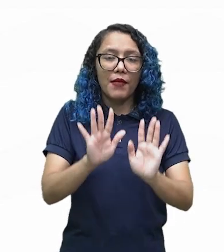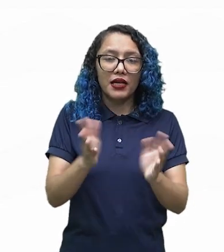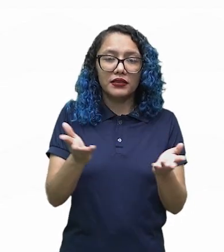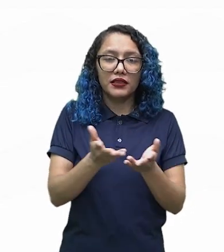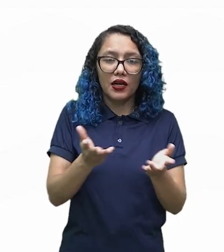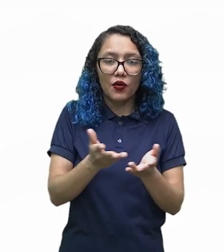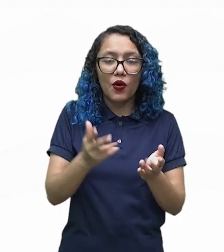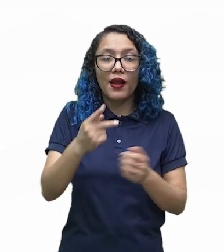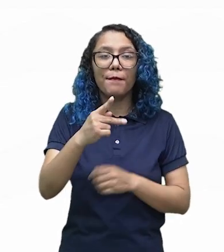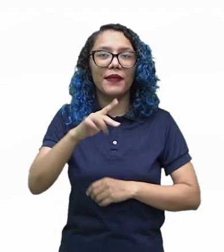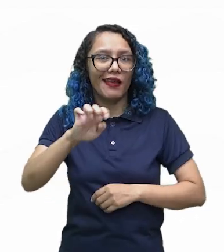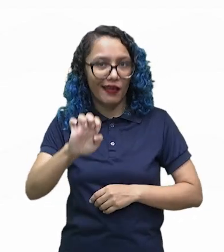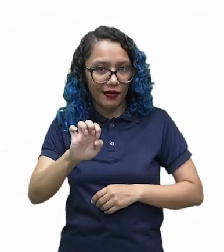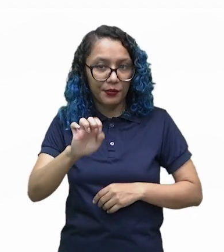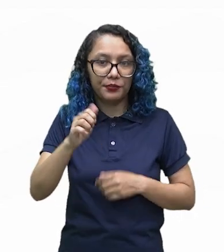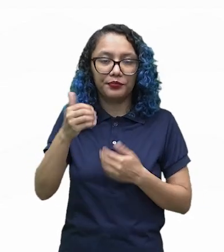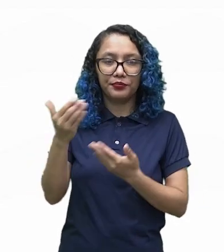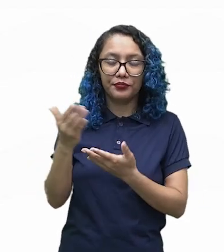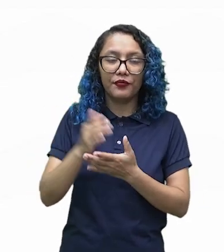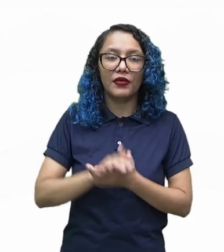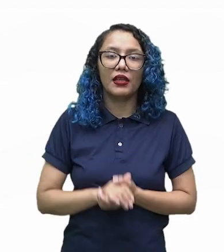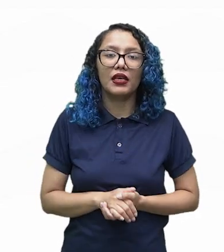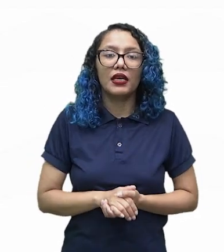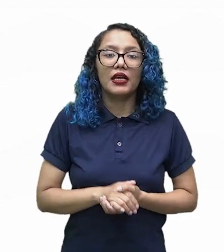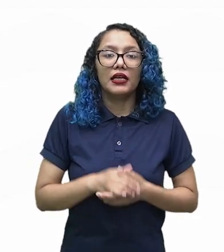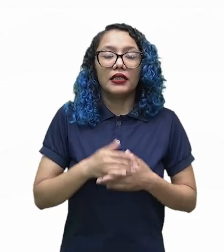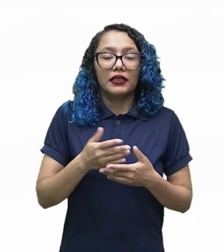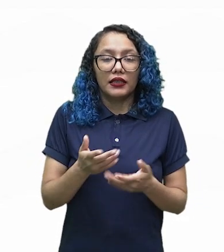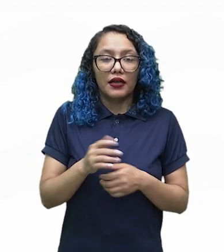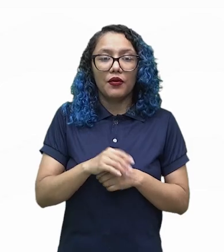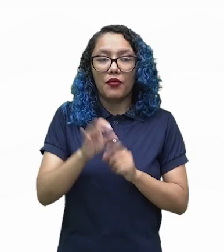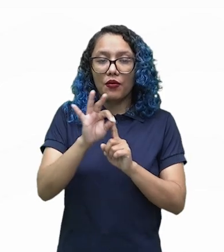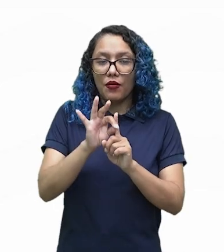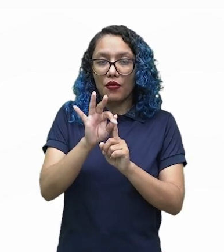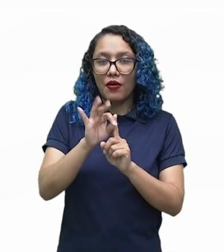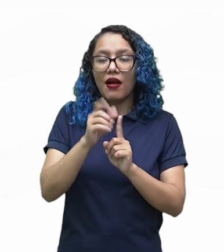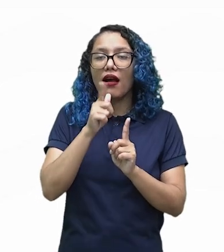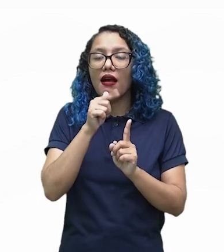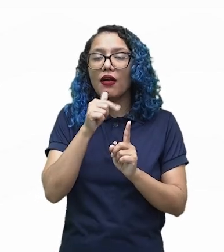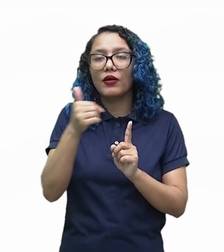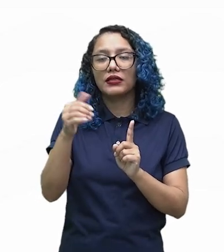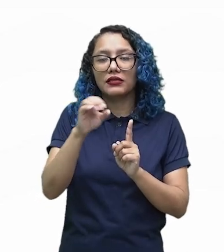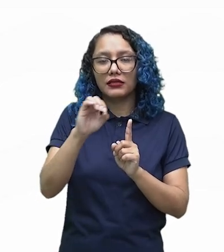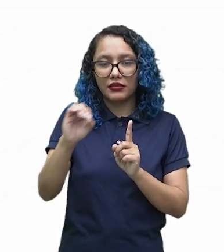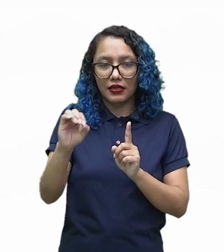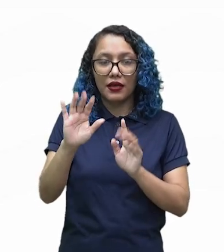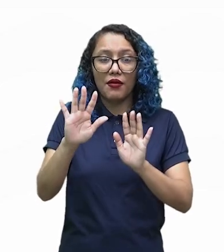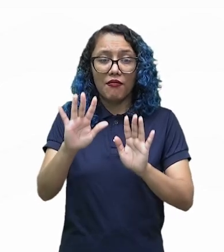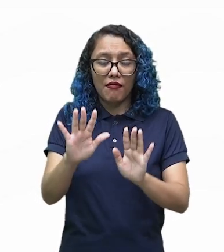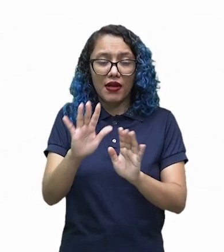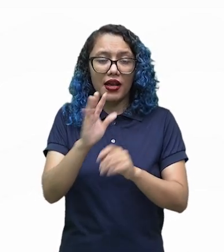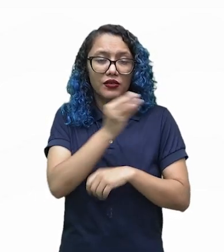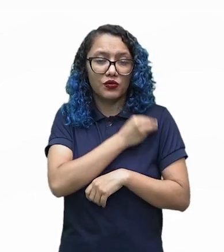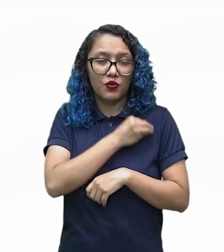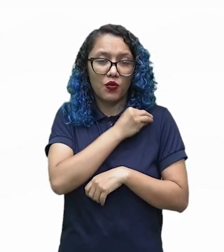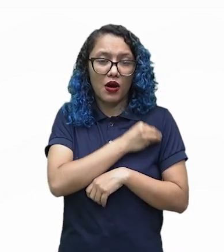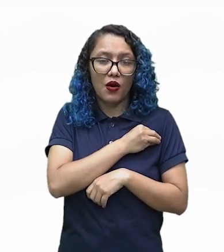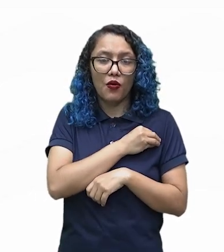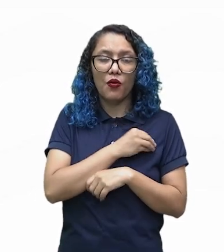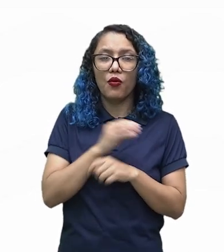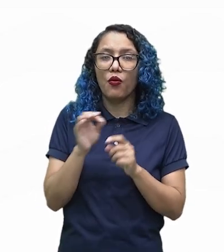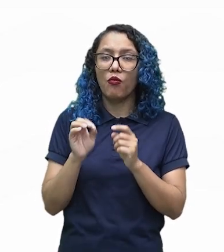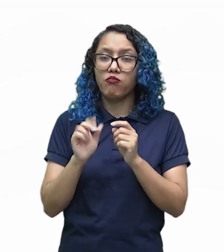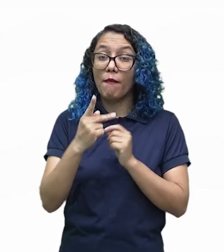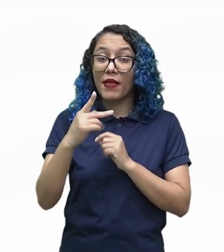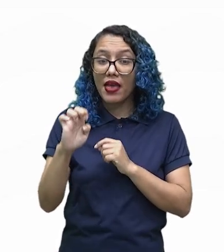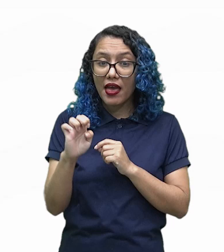exemplo, a água a gente viu é 100, mas o álcool etílico, o etanol, ele tem uma temperatura de ebulição de